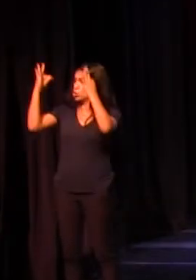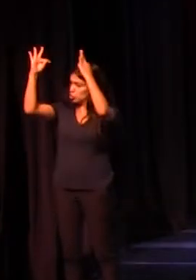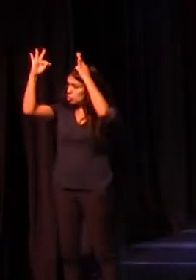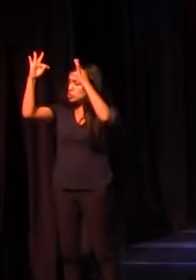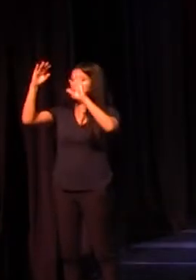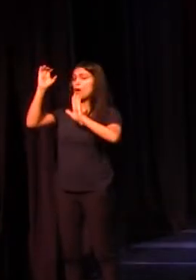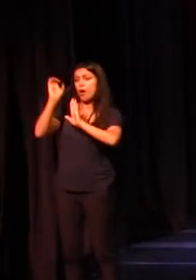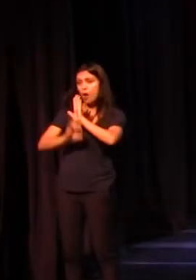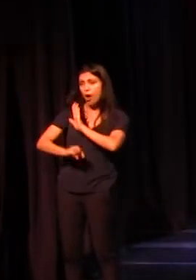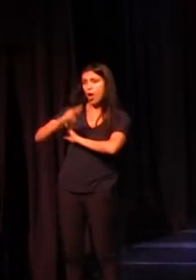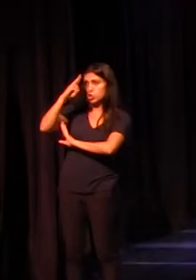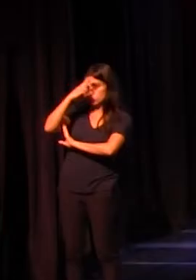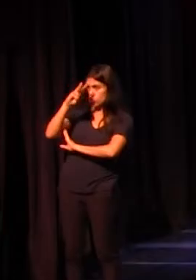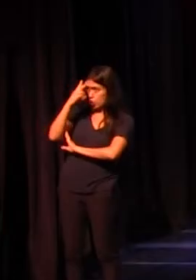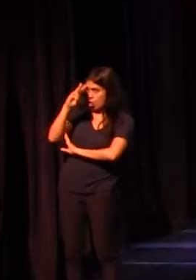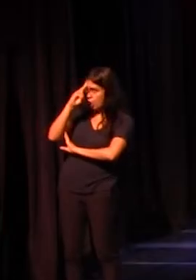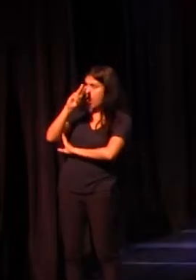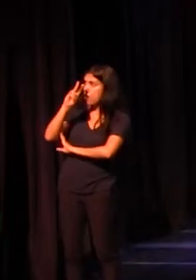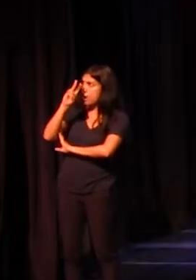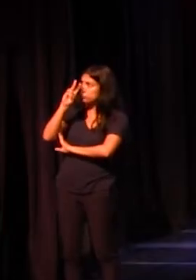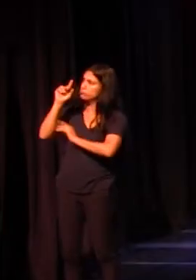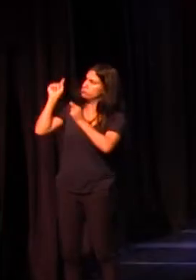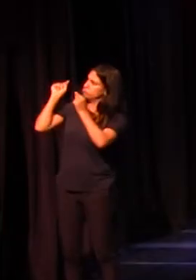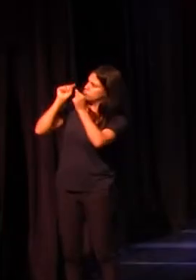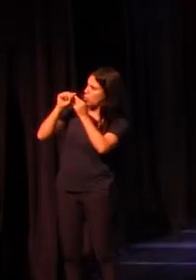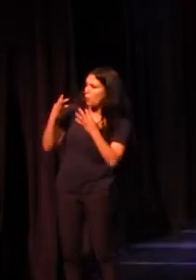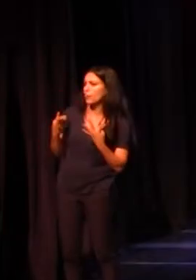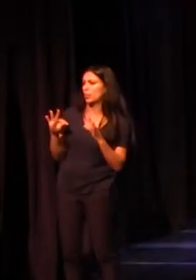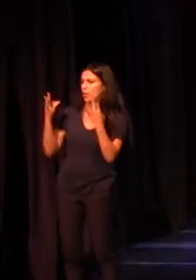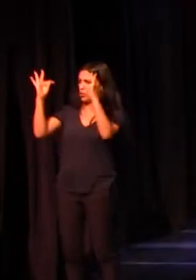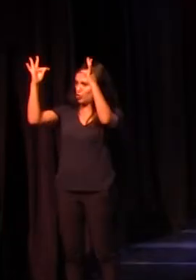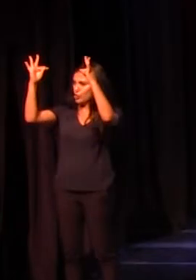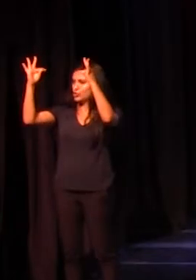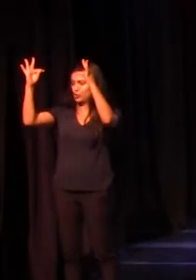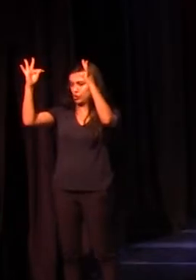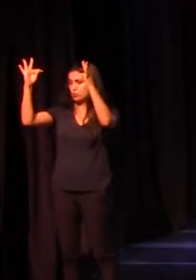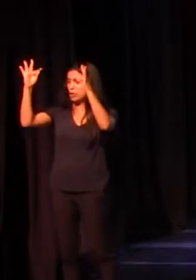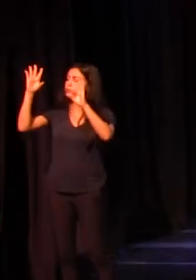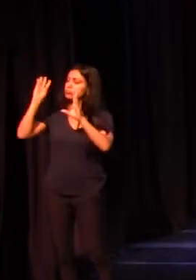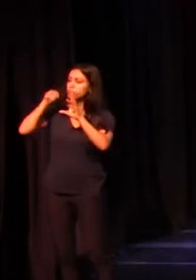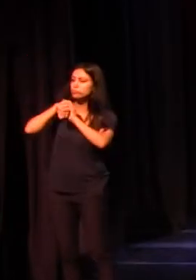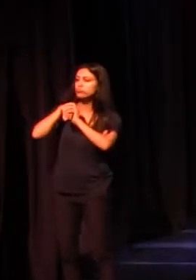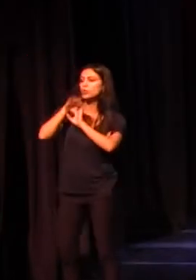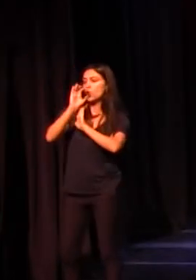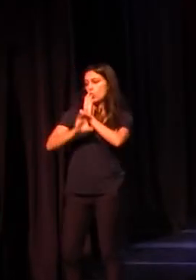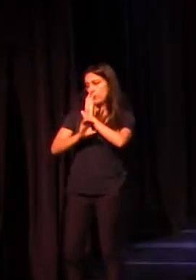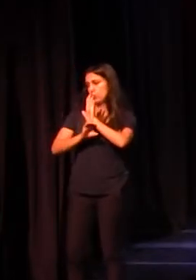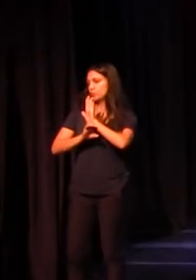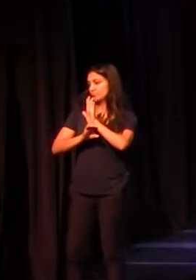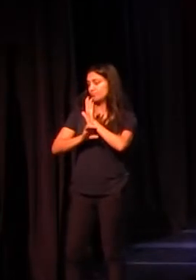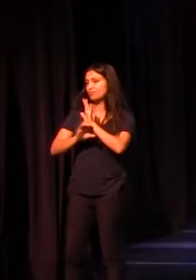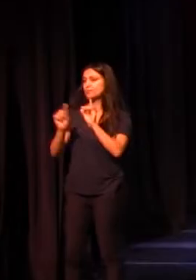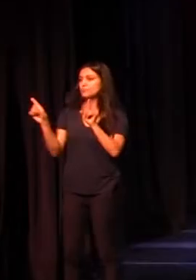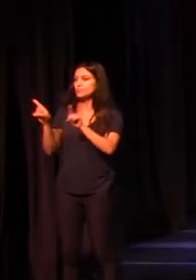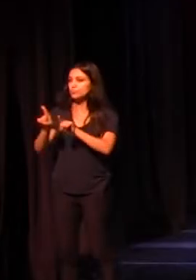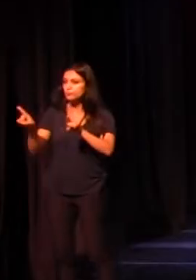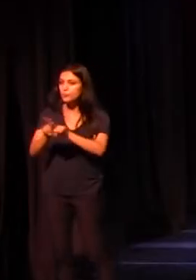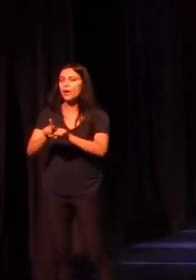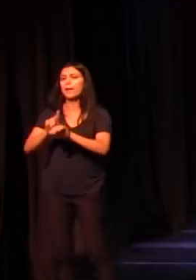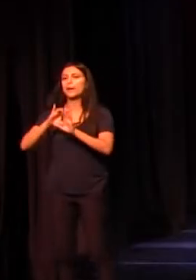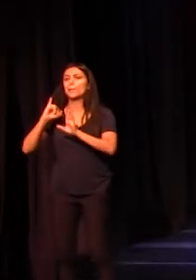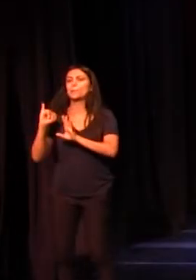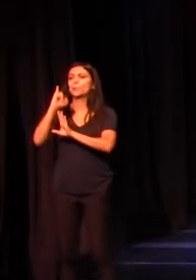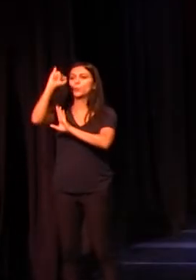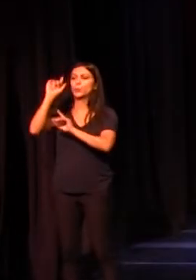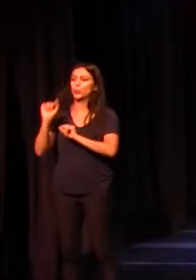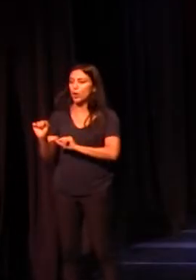você vai utilizar a tecnologia também. Então, tudo isso a gente trouxe para dentro do currículo. E a outra questão muito importante, que já foi dita aqui também,